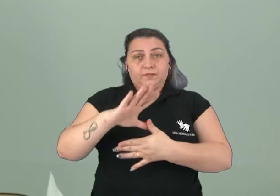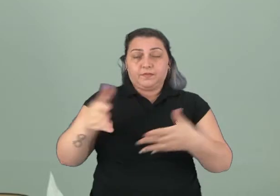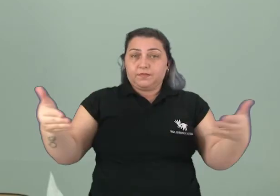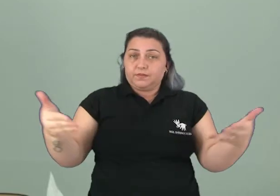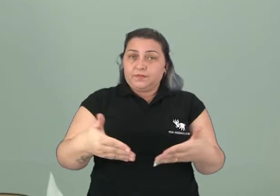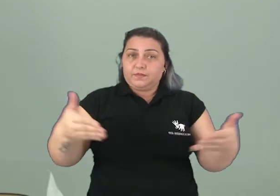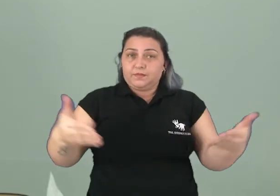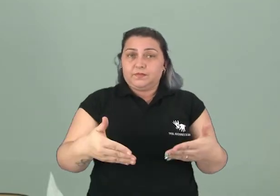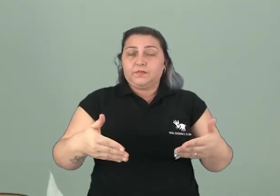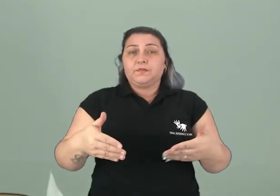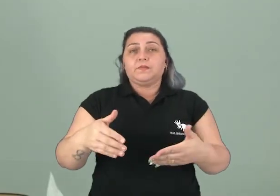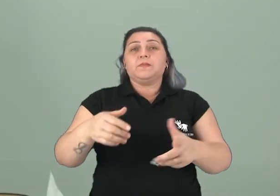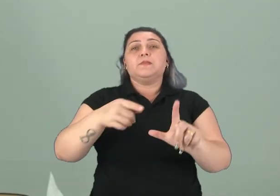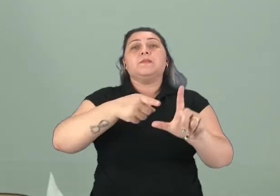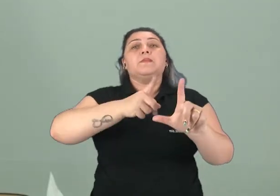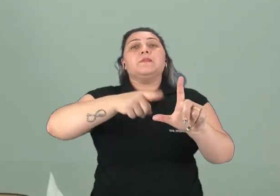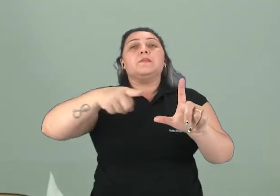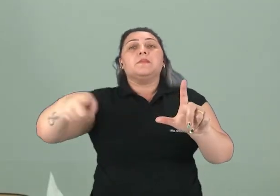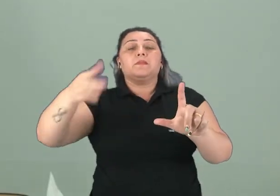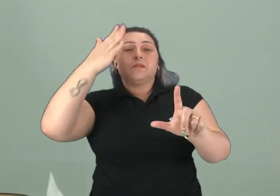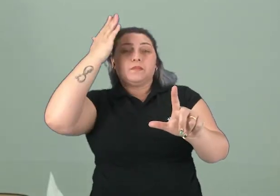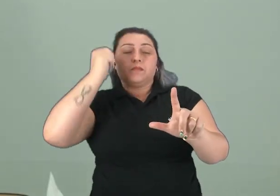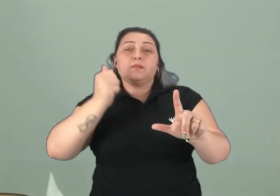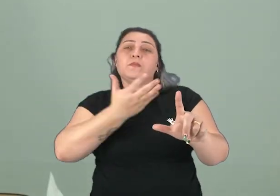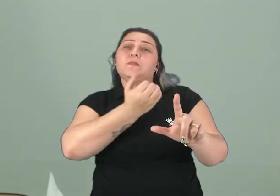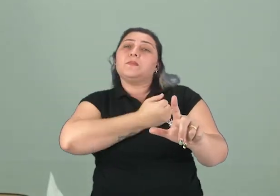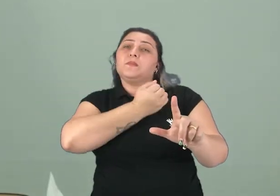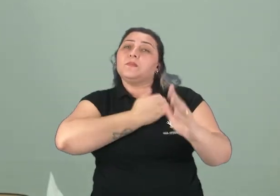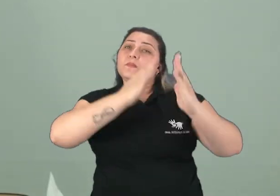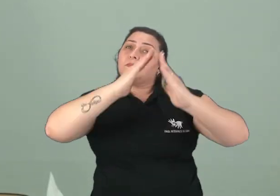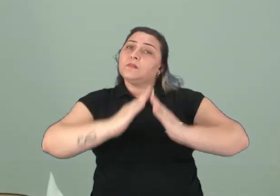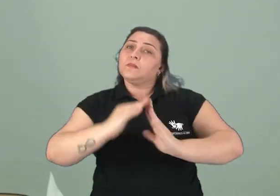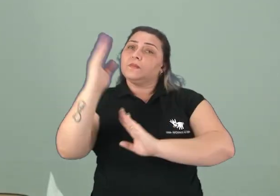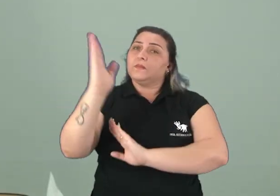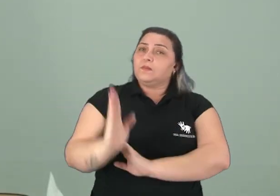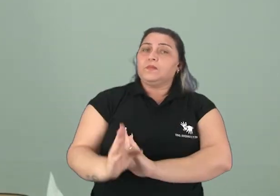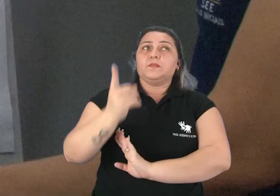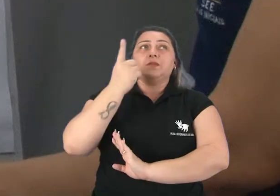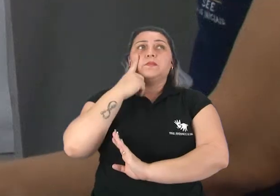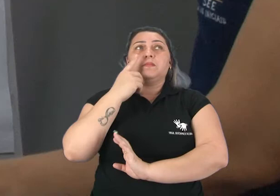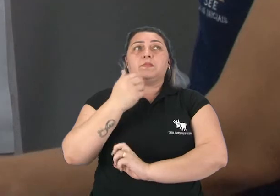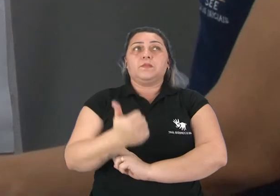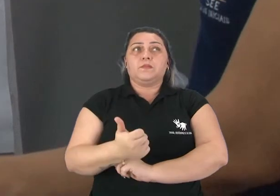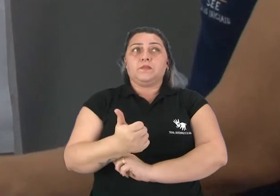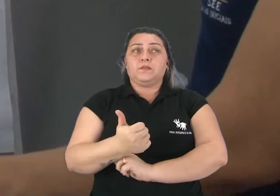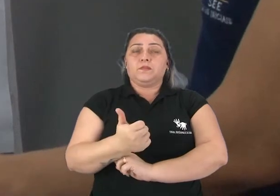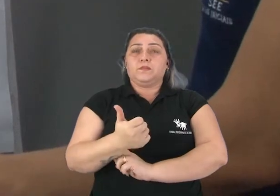esse mapa aqui, vamos agora analisar esse gráfico, falando sobre esse número de habitantes no Brasil. A gente vê aqui de